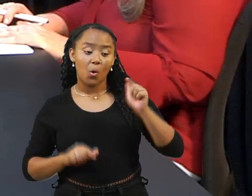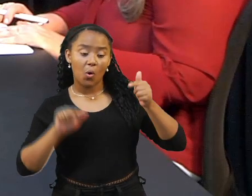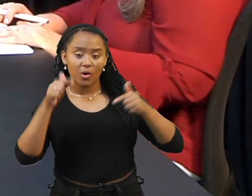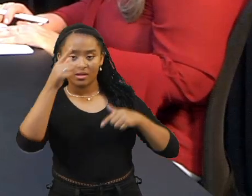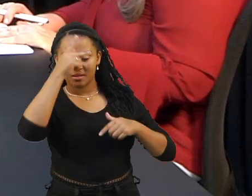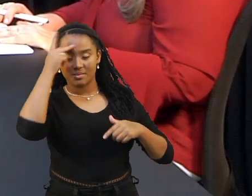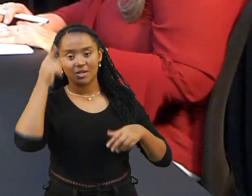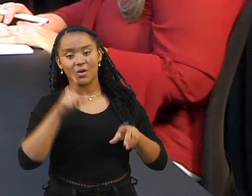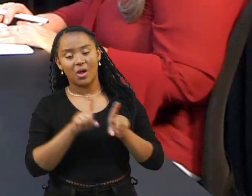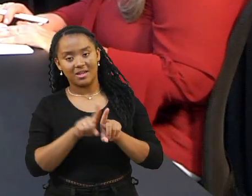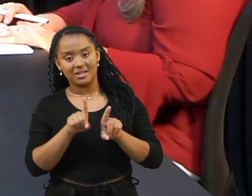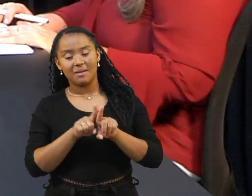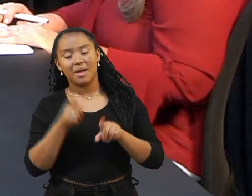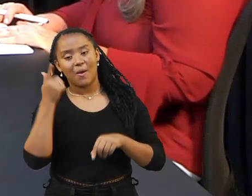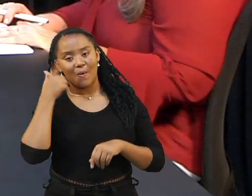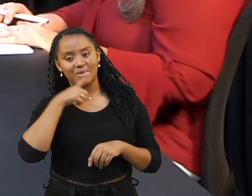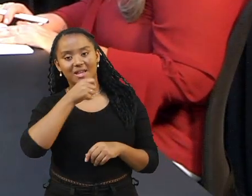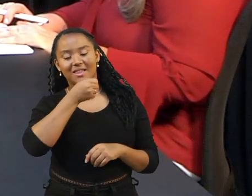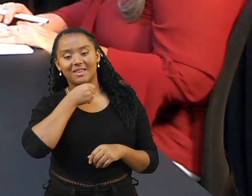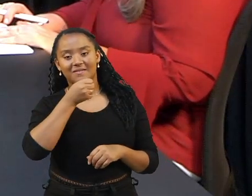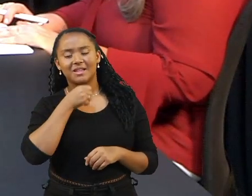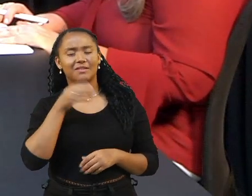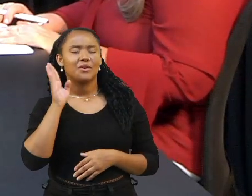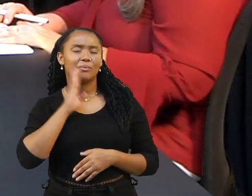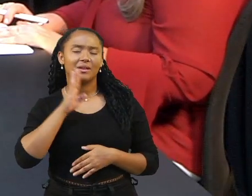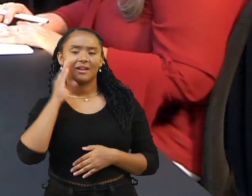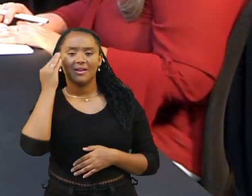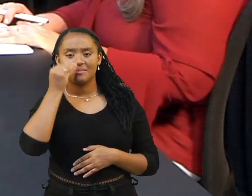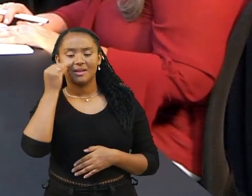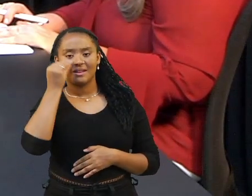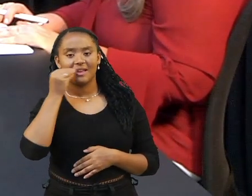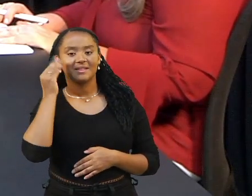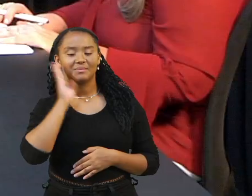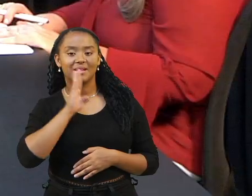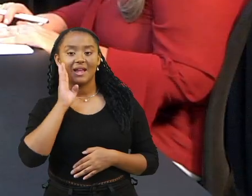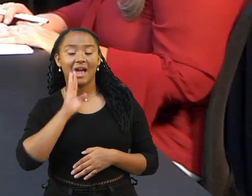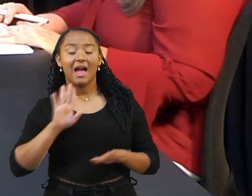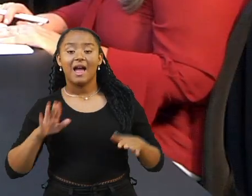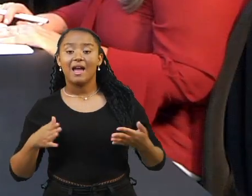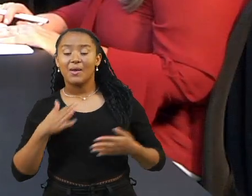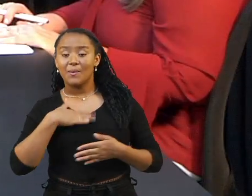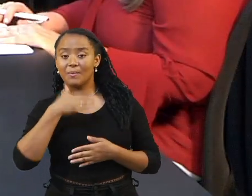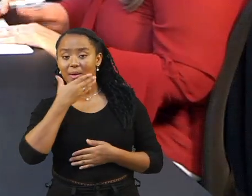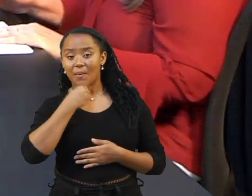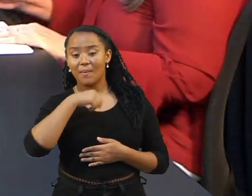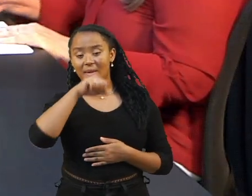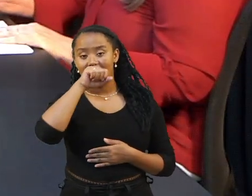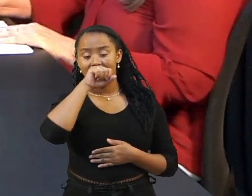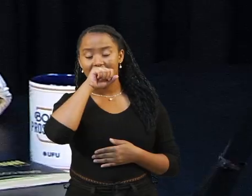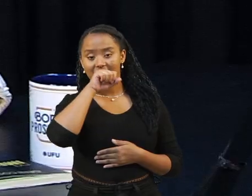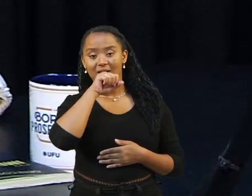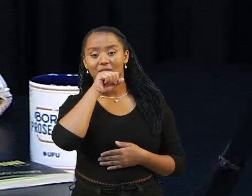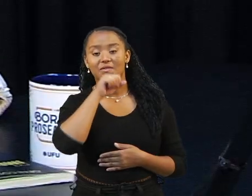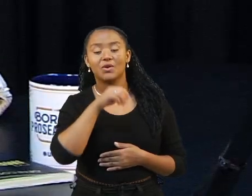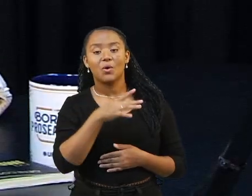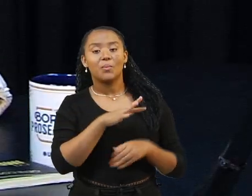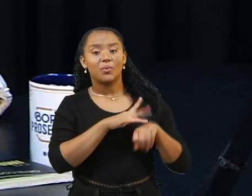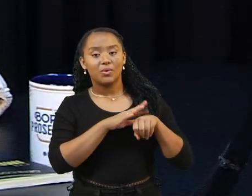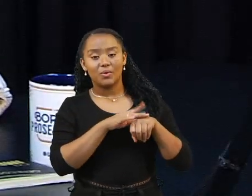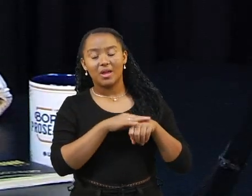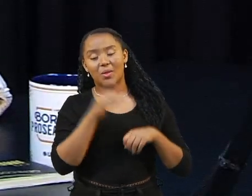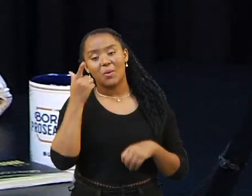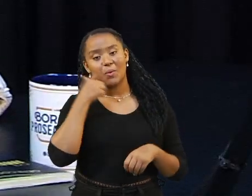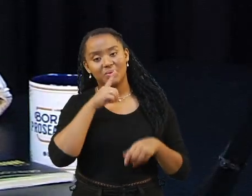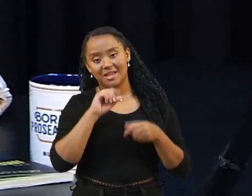pessoas, transplantados para falar, sabe? Foi assim bacana. Aí meu marido ficou muito adoentado e eu não conseguia fazer